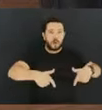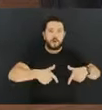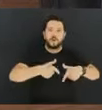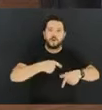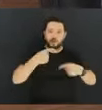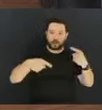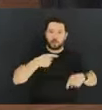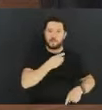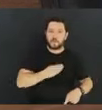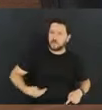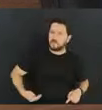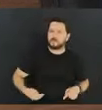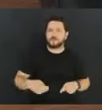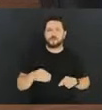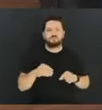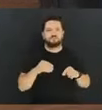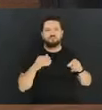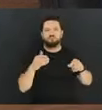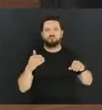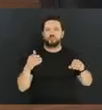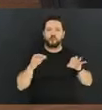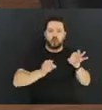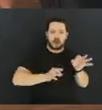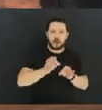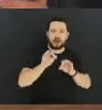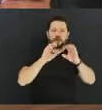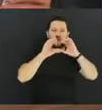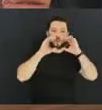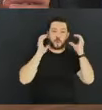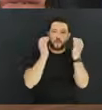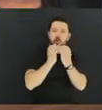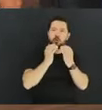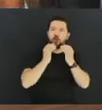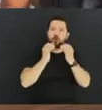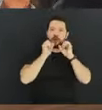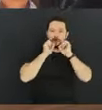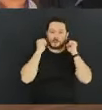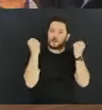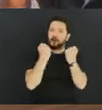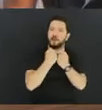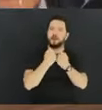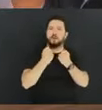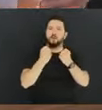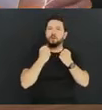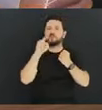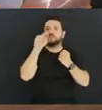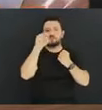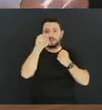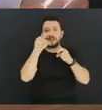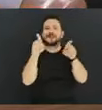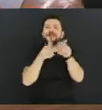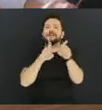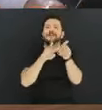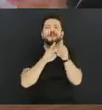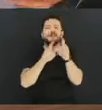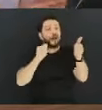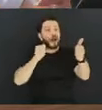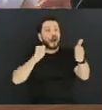conferências, através de congressos, seminários que realizam, e o acompanhamento, que vocês sempre estão alertando o poder